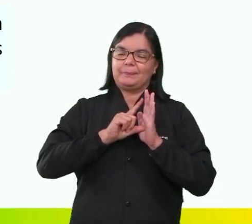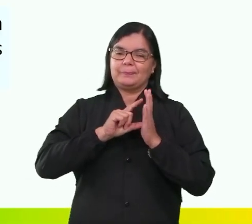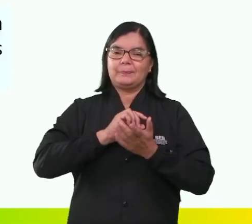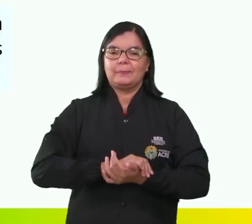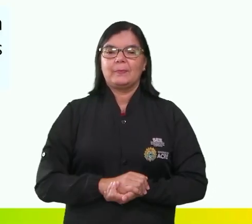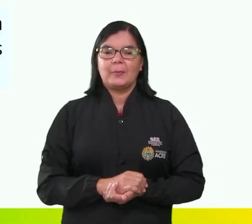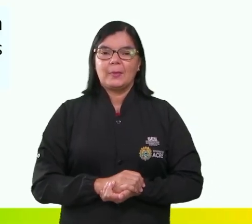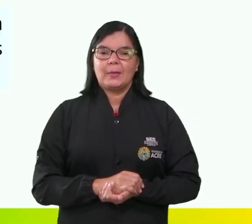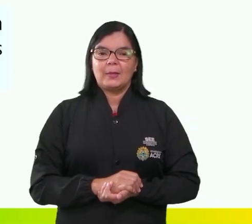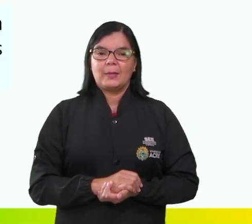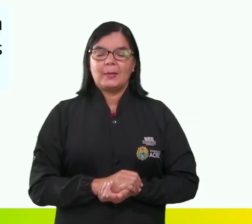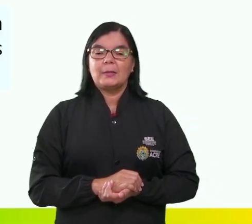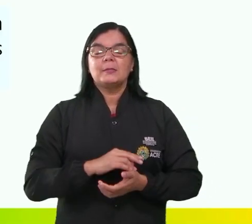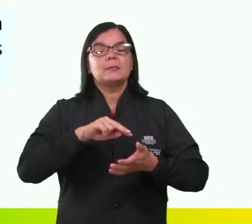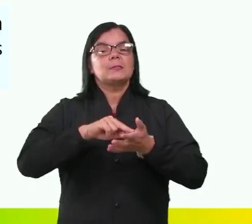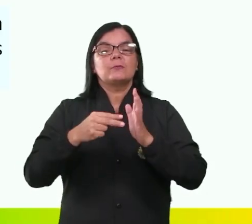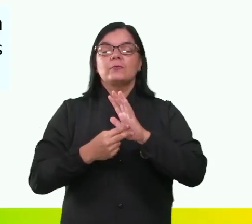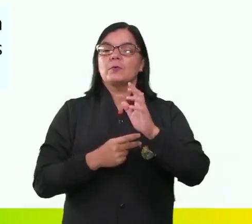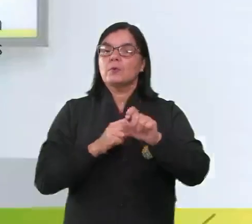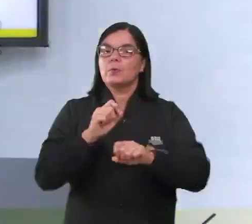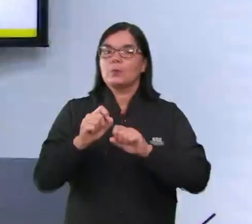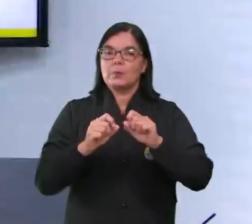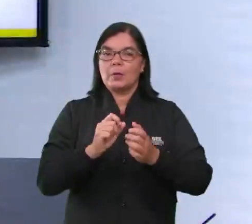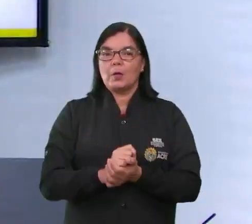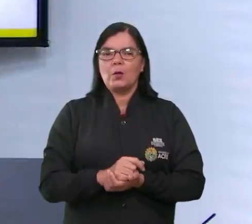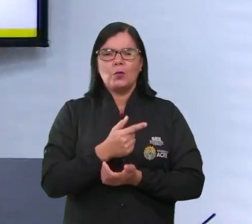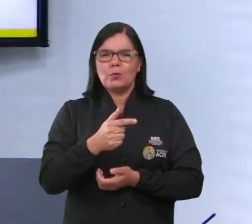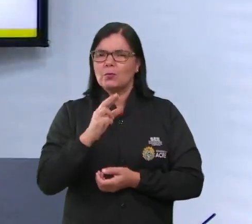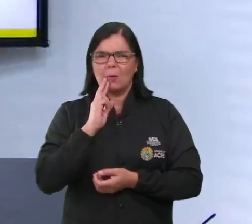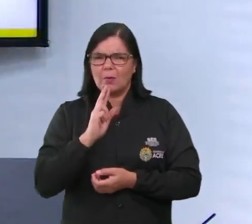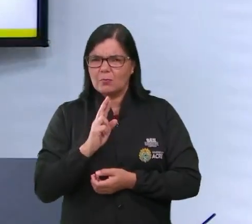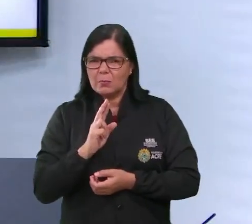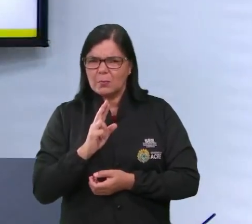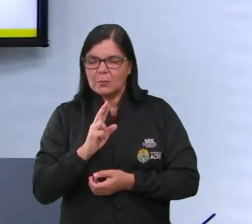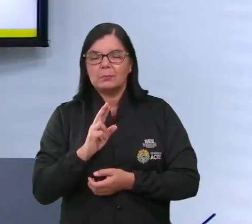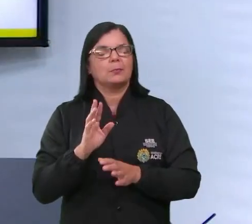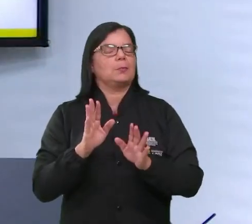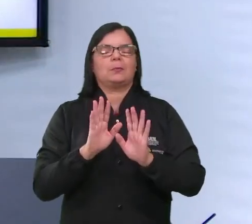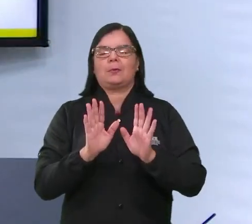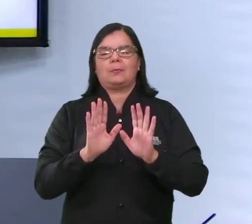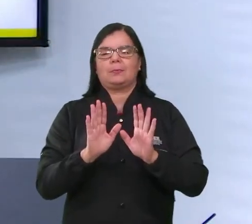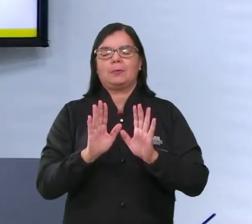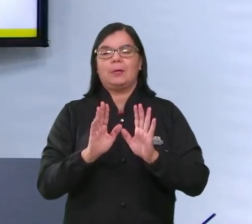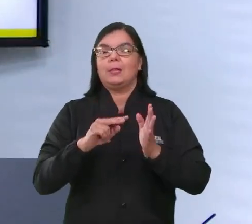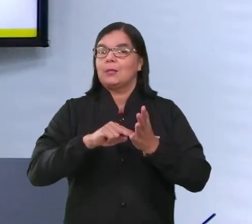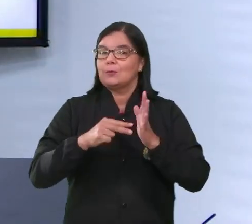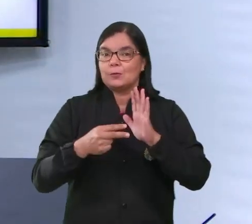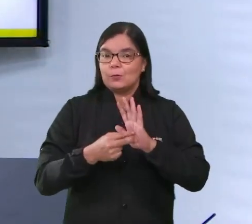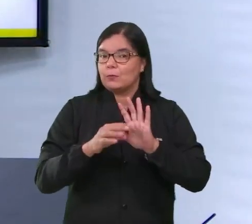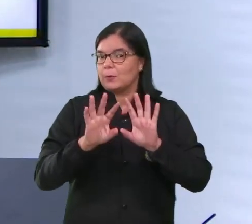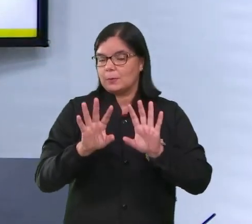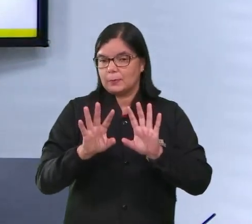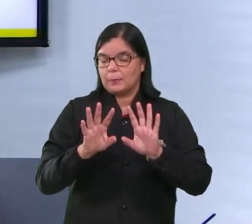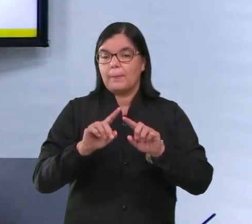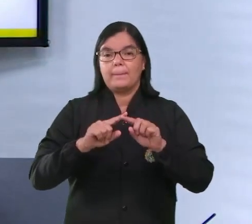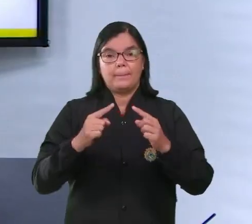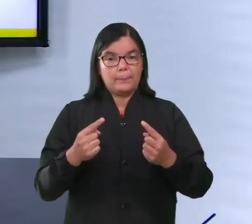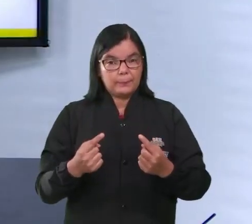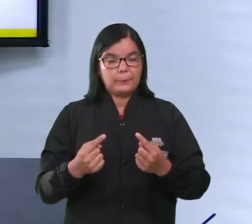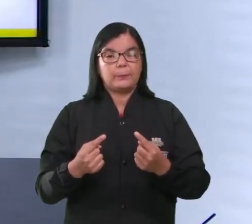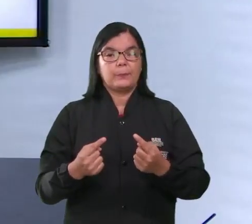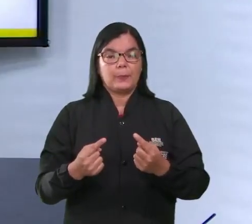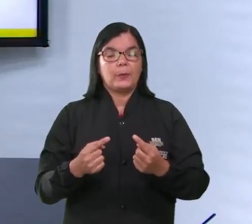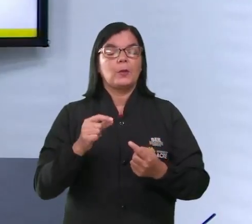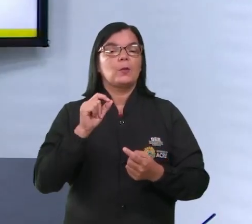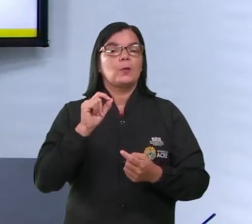seguir. Isso significa que não tem solução? Não, não significa isso, ok?